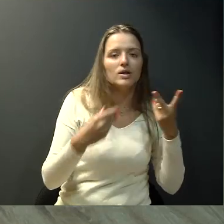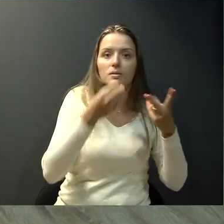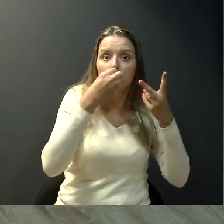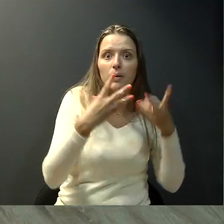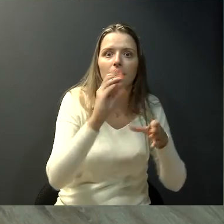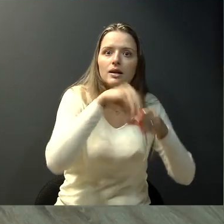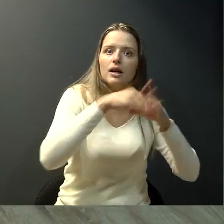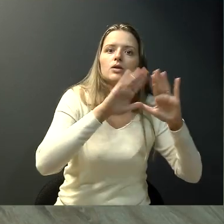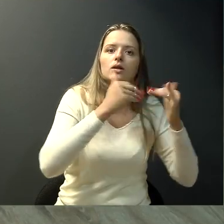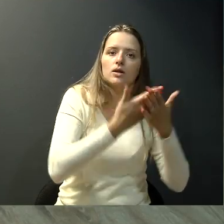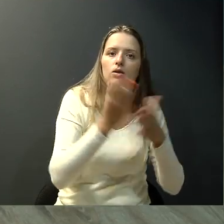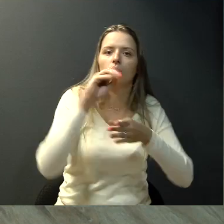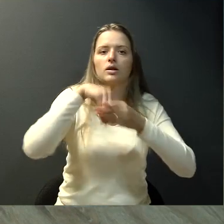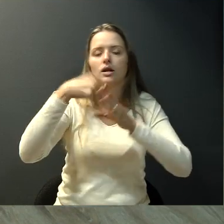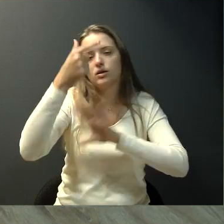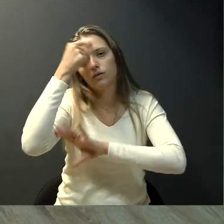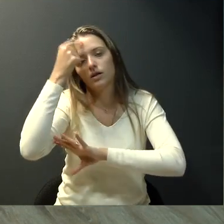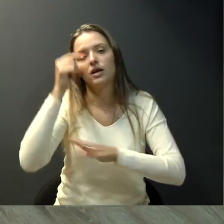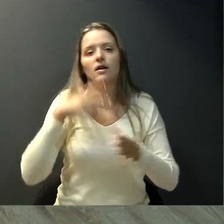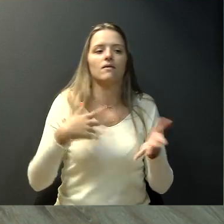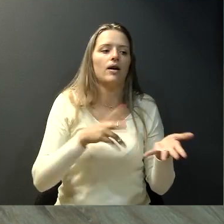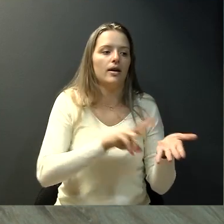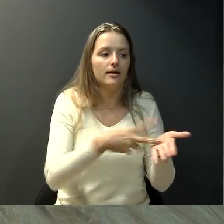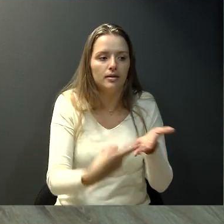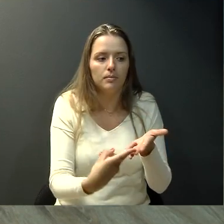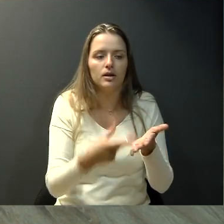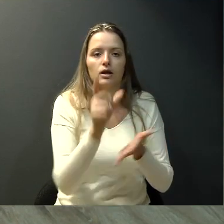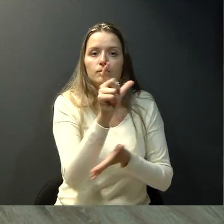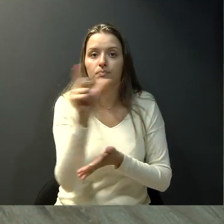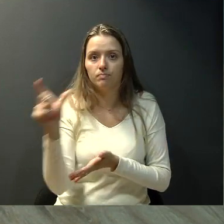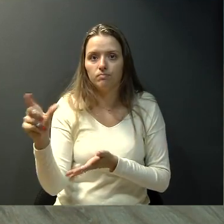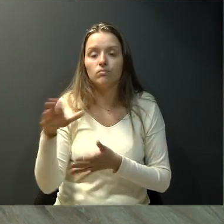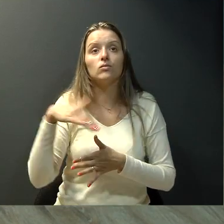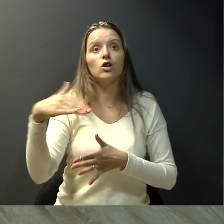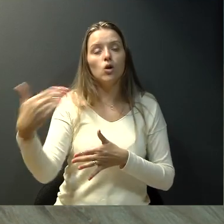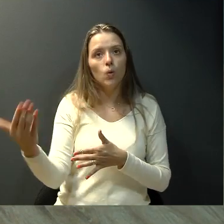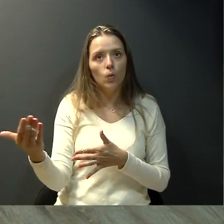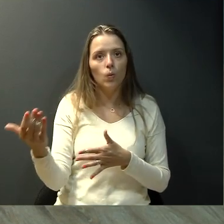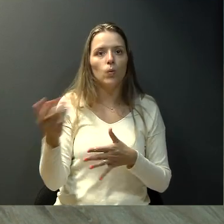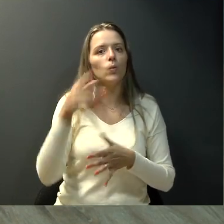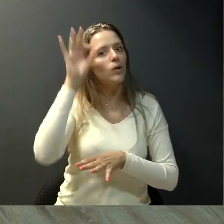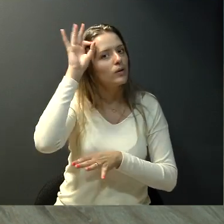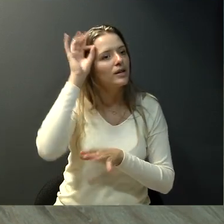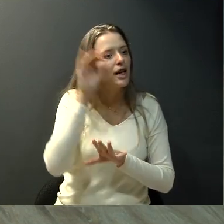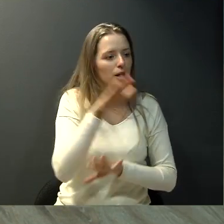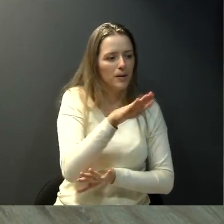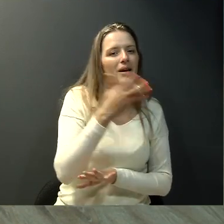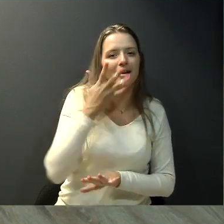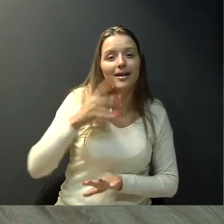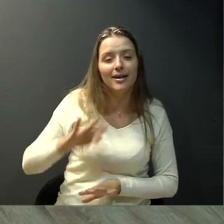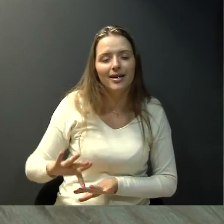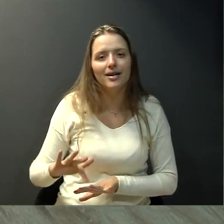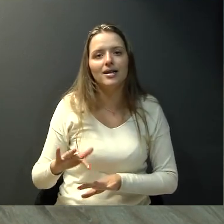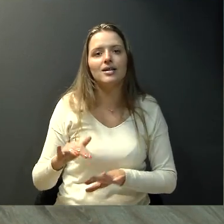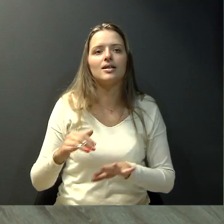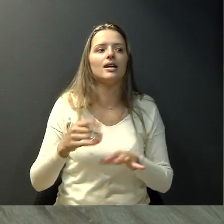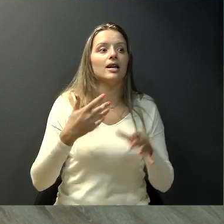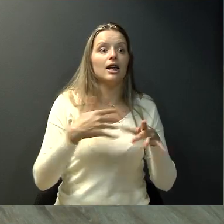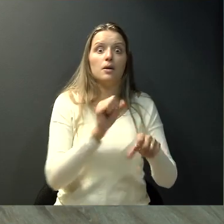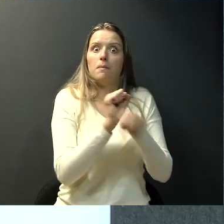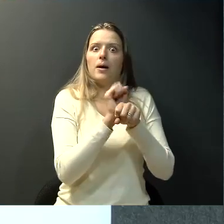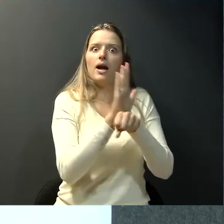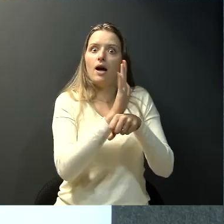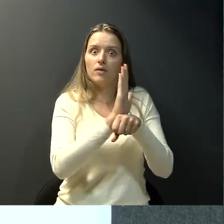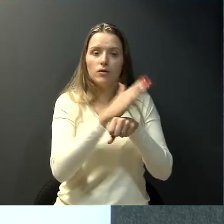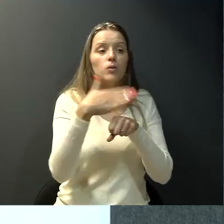também da família, que tu vai traduzindo as palavras. Quando o Andrei era pequeno, ele parava os filmes e me perguntava o que era a palavra e eu